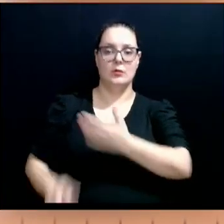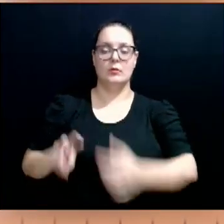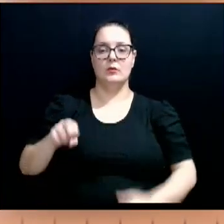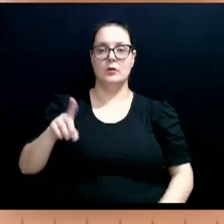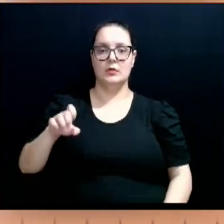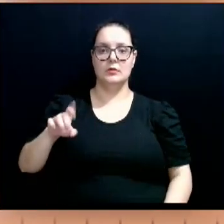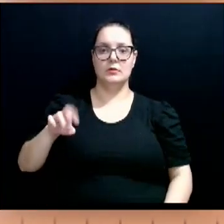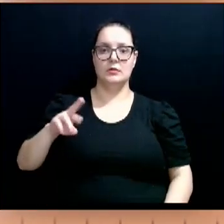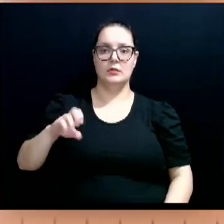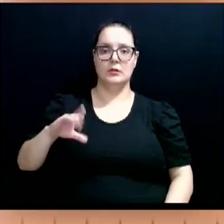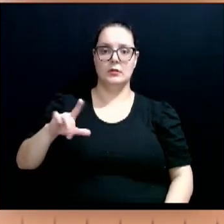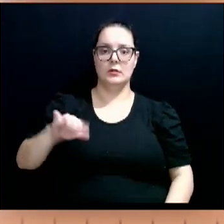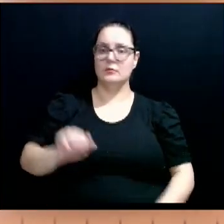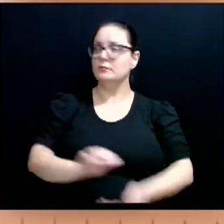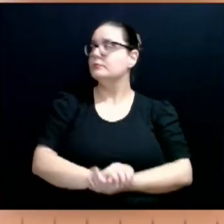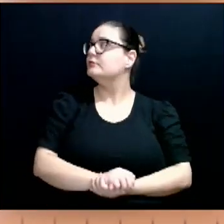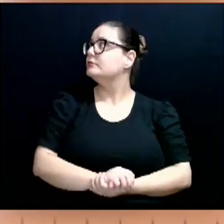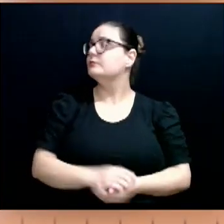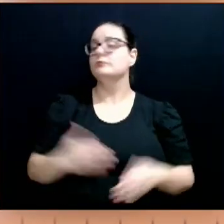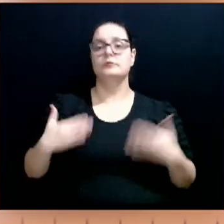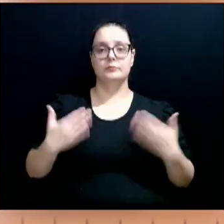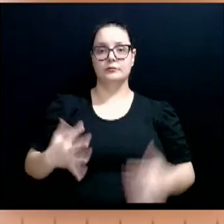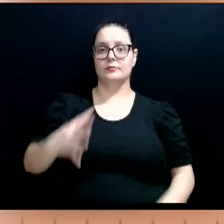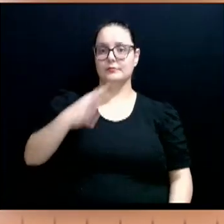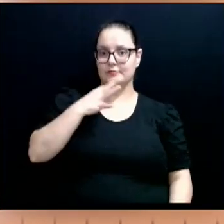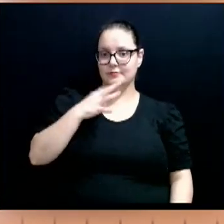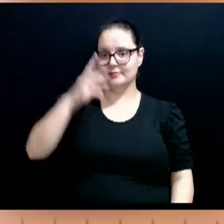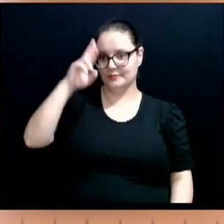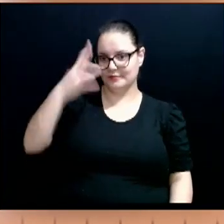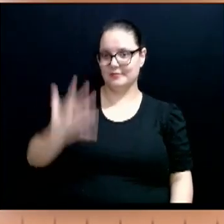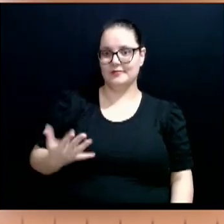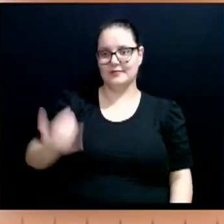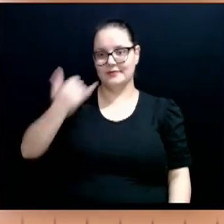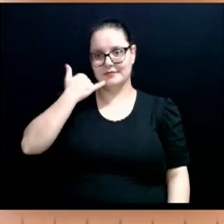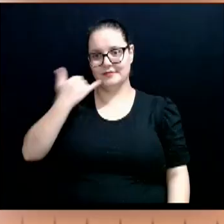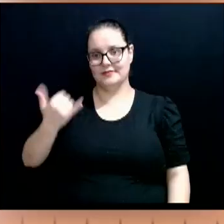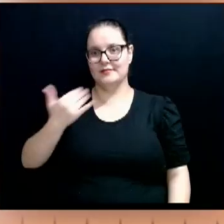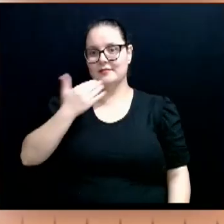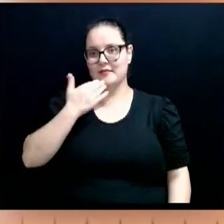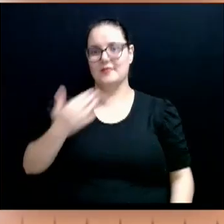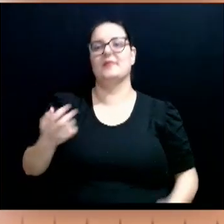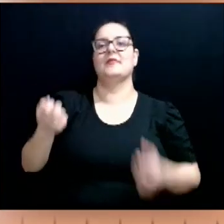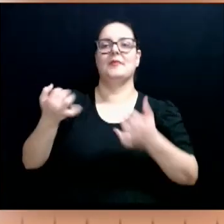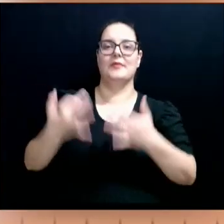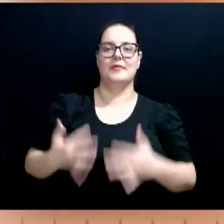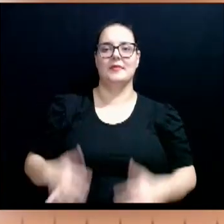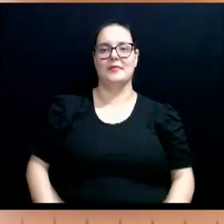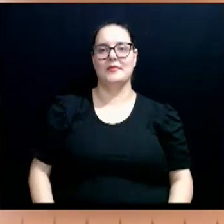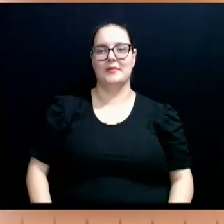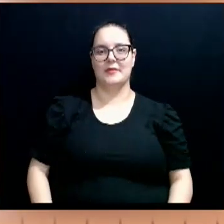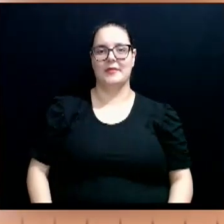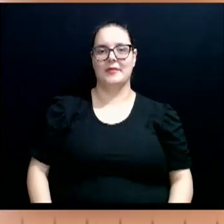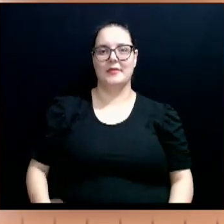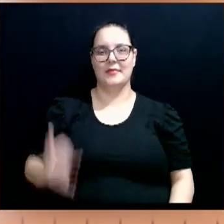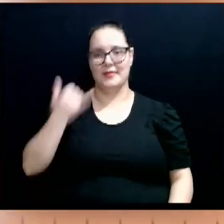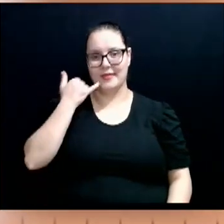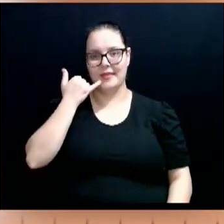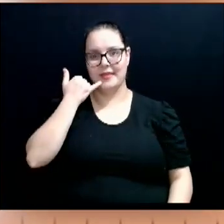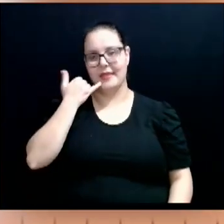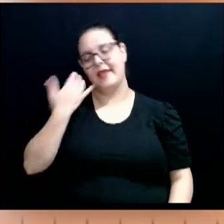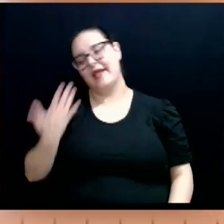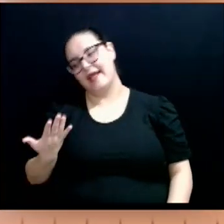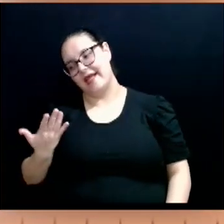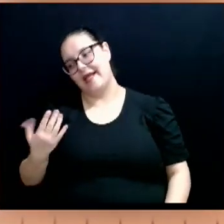muita alegria de conhecer o senhor, de muitas vezes ligar para pedir uma orientação, senhor, não acredito que é isso que você está perguntando,